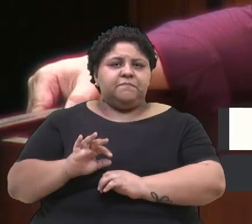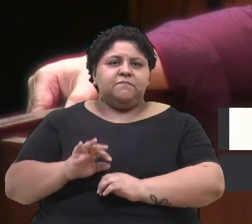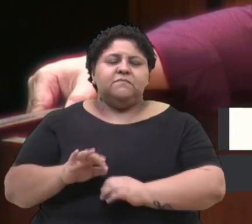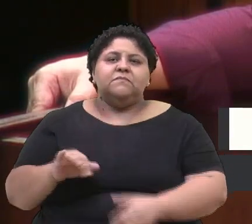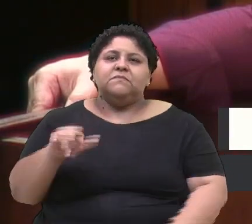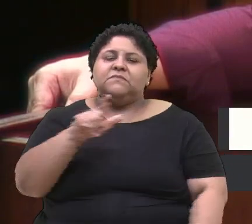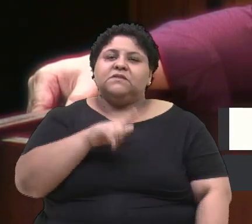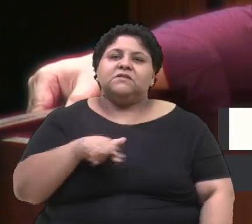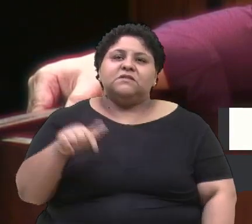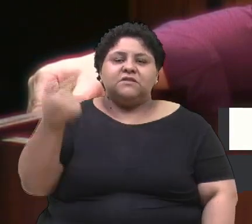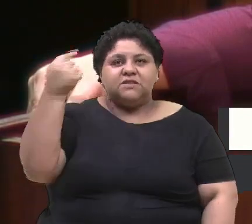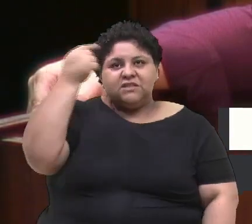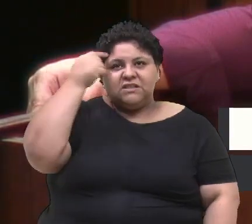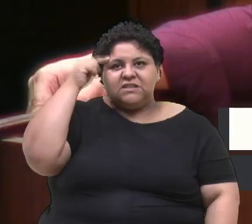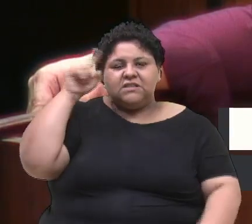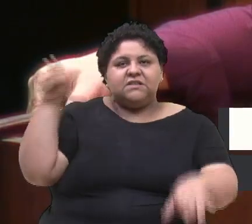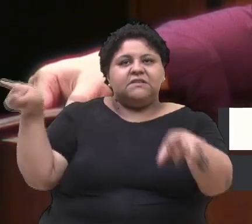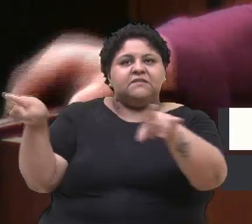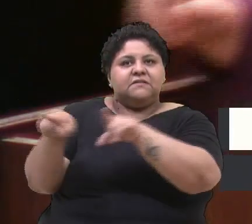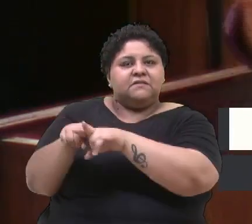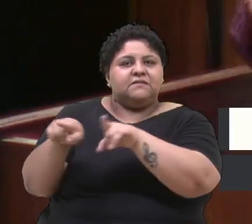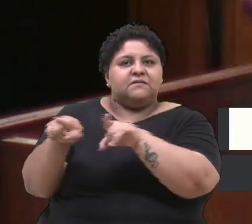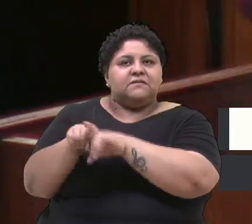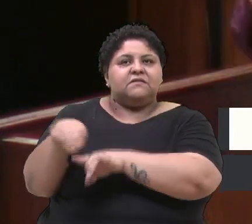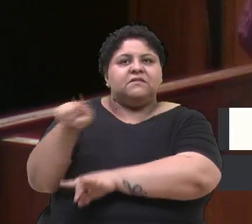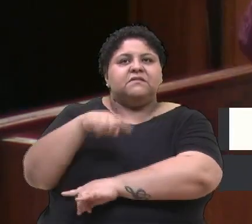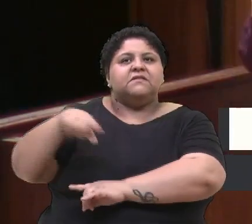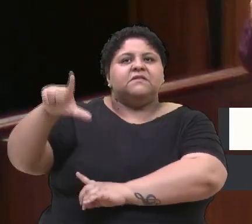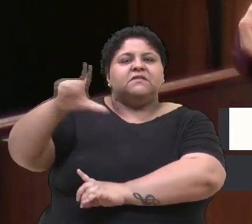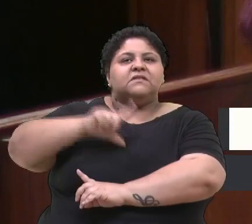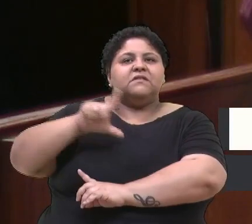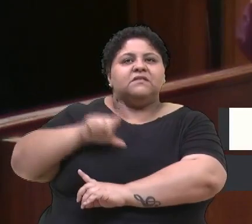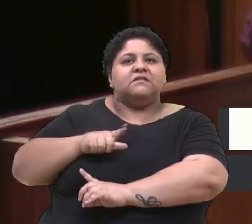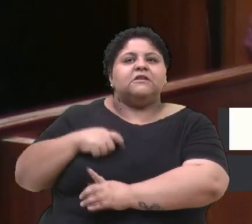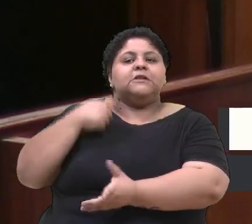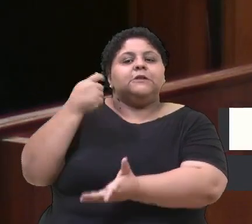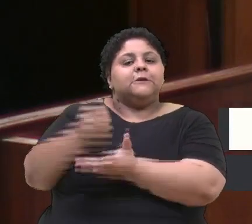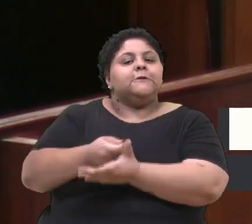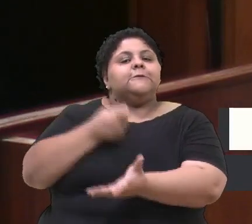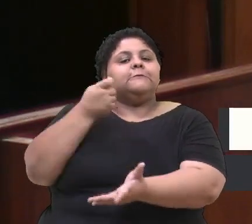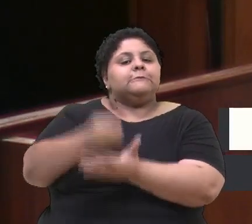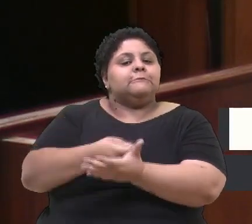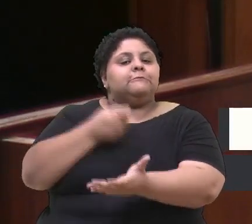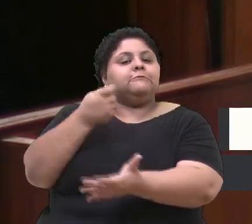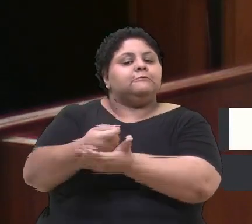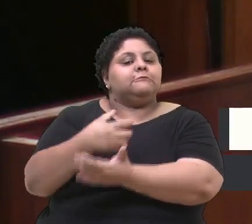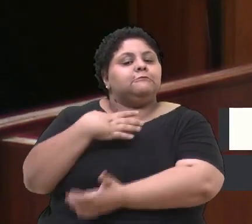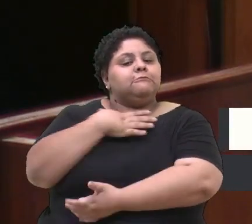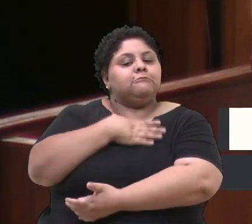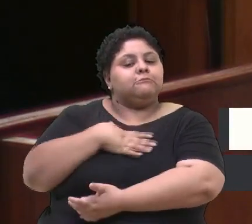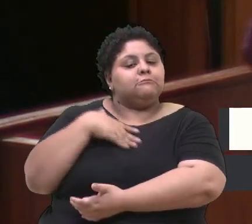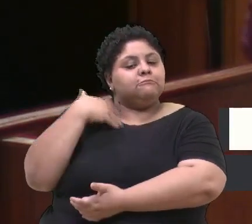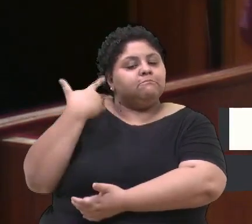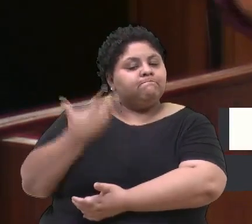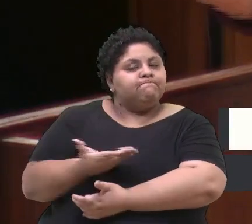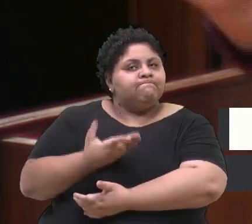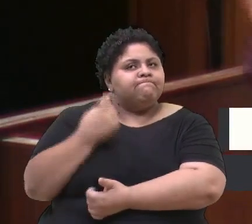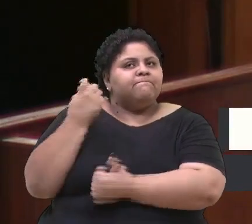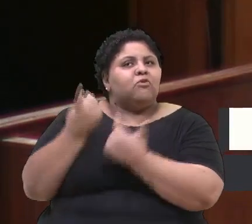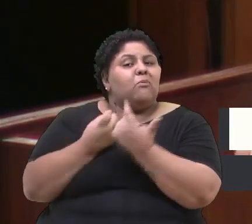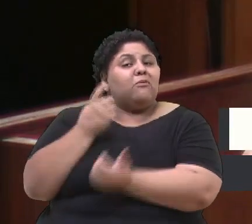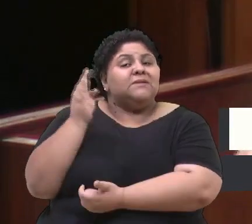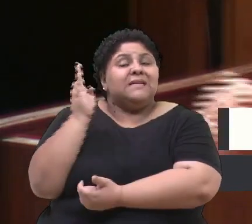também entende, que nós temos que tentar, de alguma forma, alguma coisa emergencial,